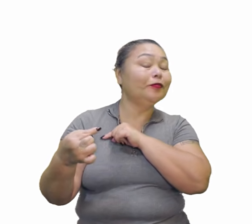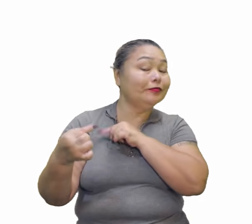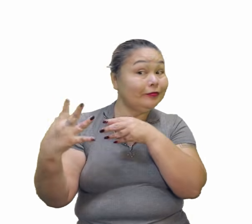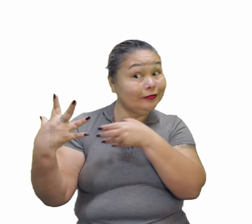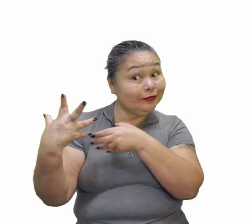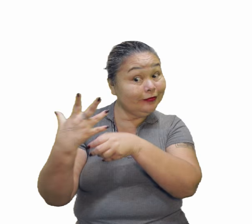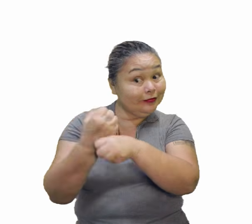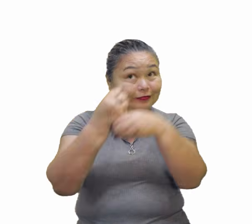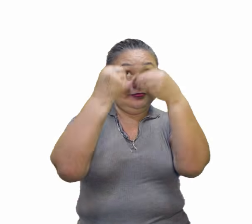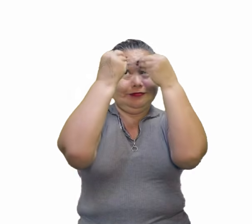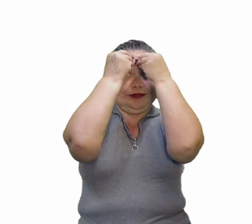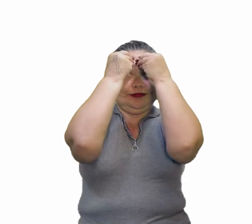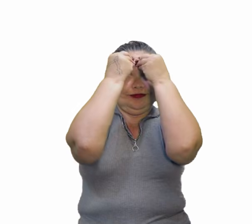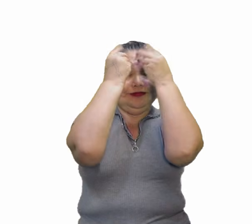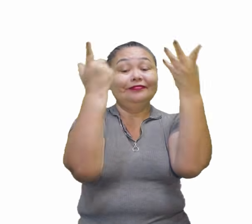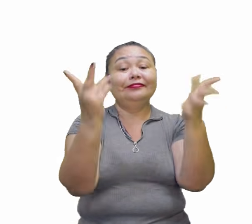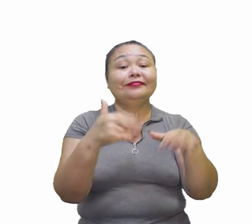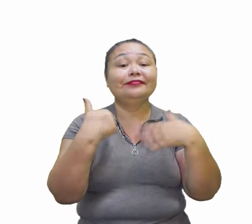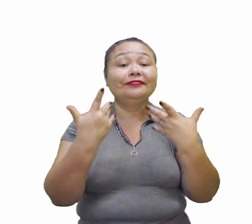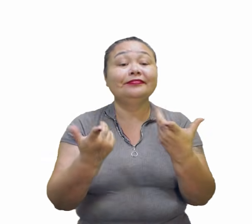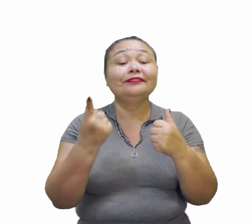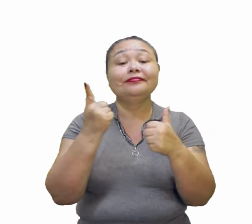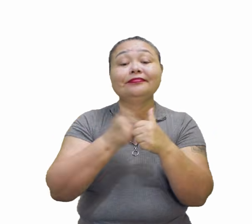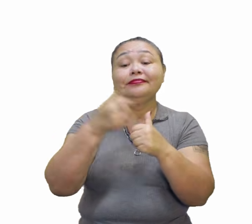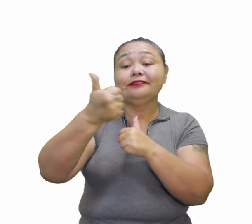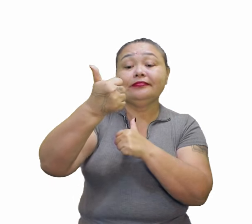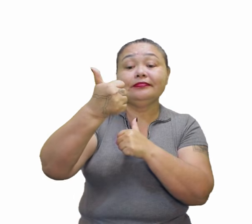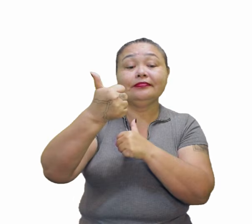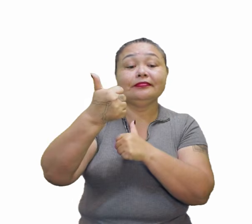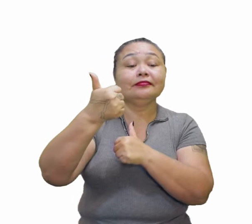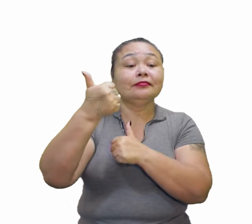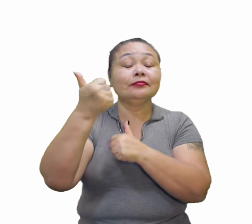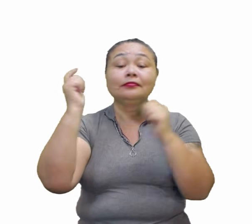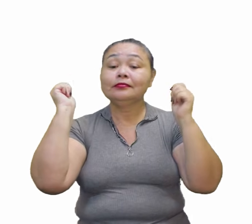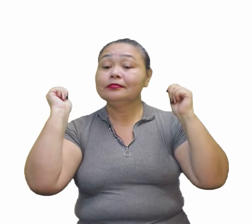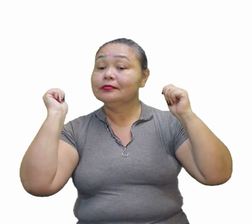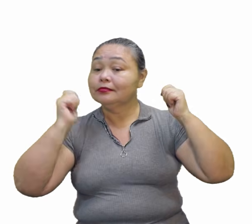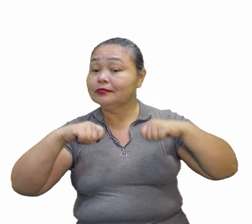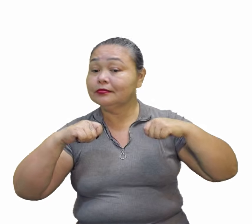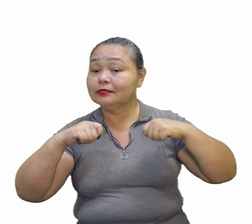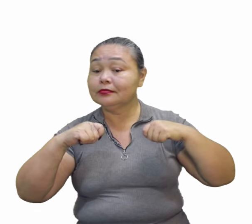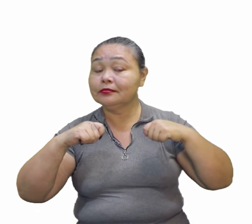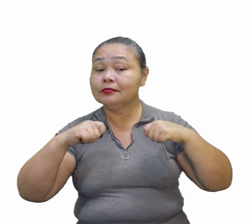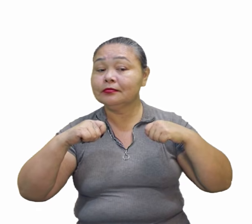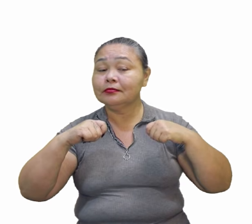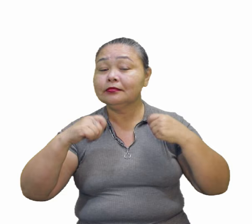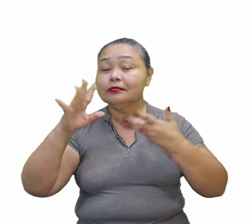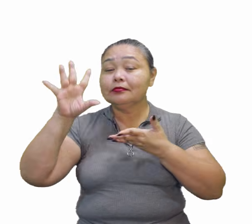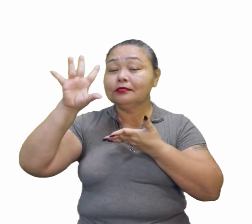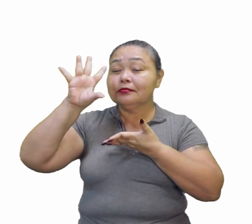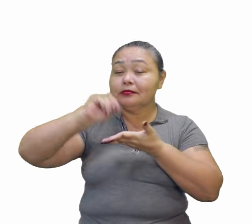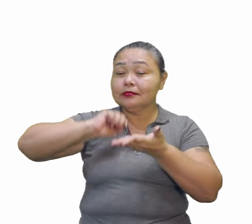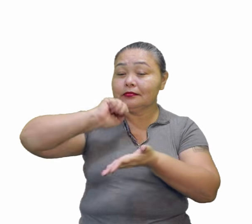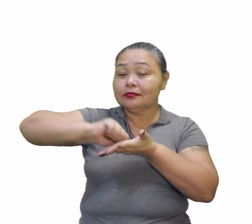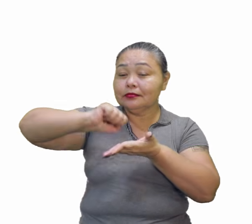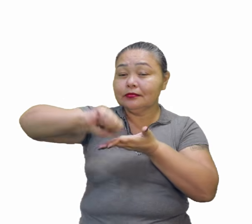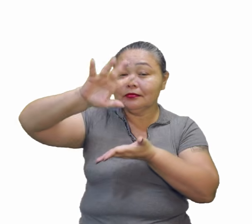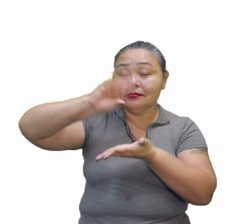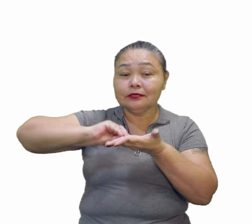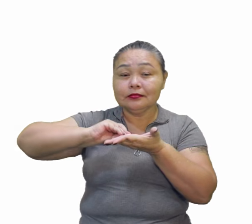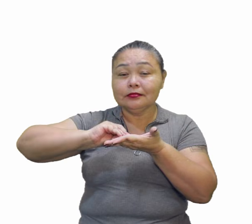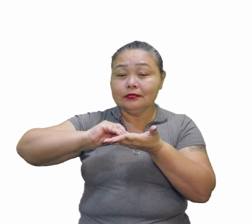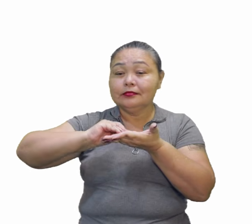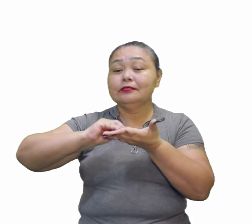soma dessas informações. Então, o primeiro ponto, se vocês puderem copiar no caderno de vocês